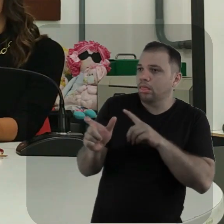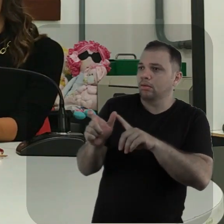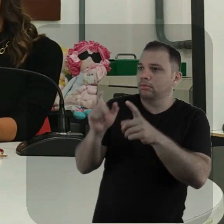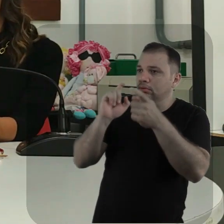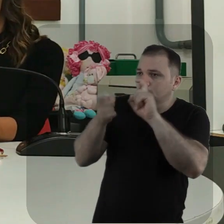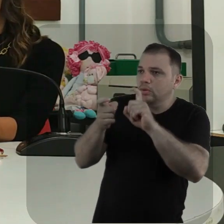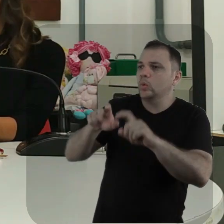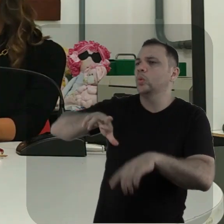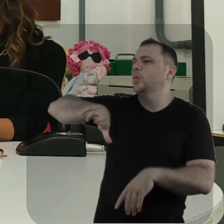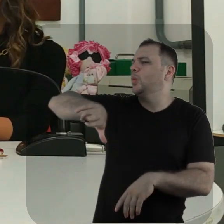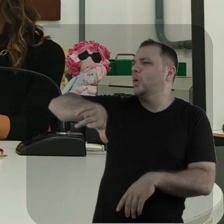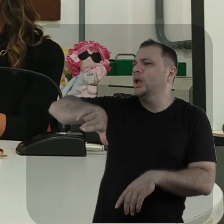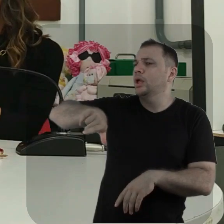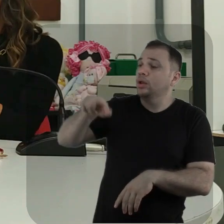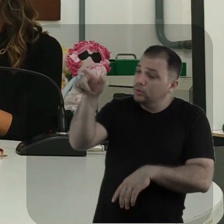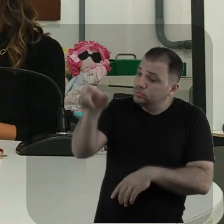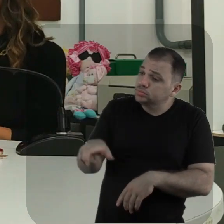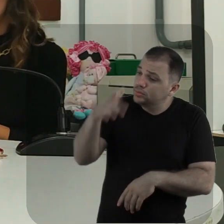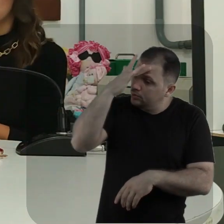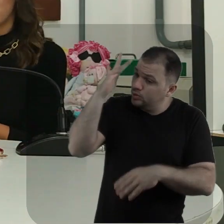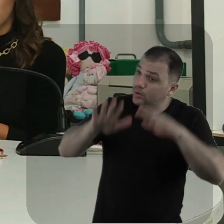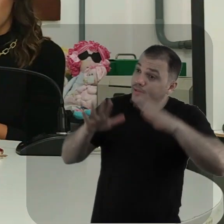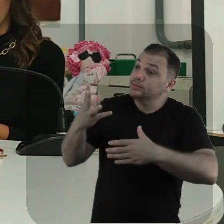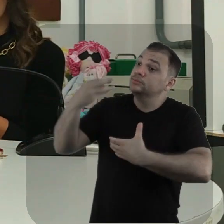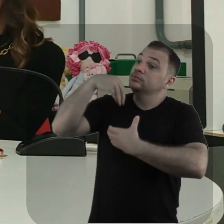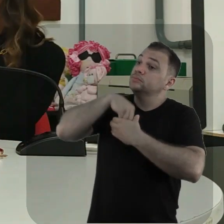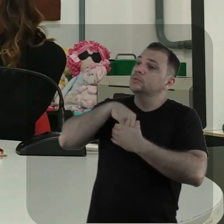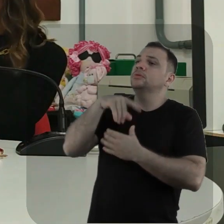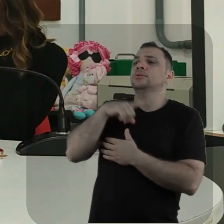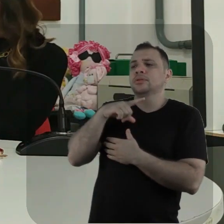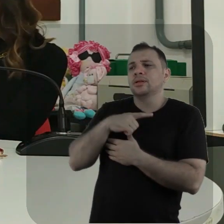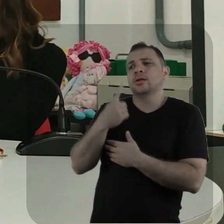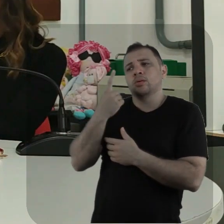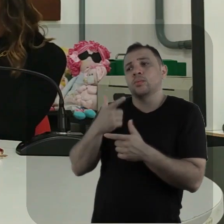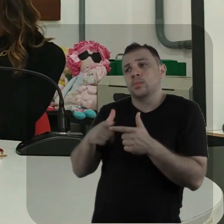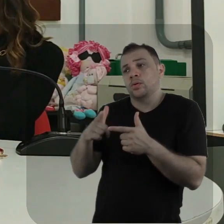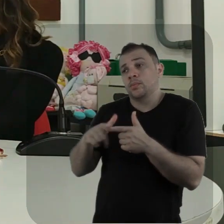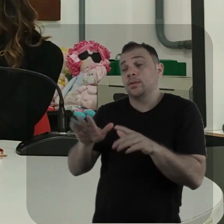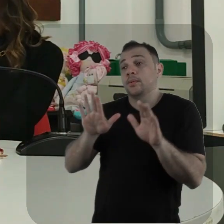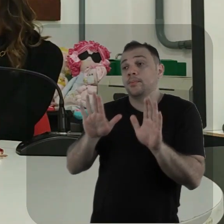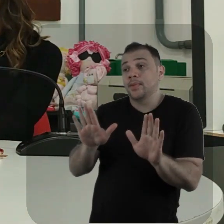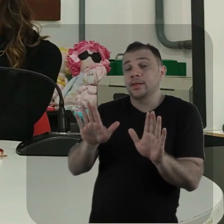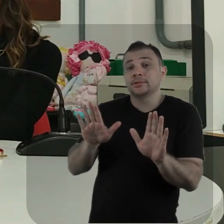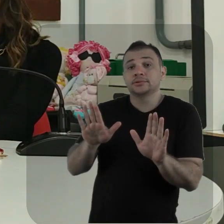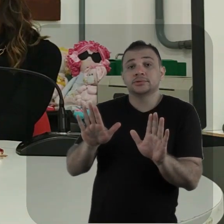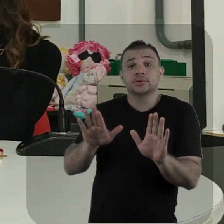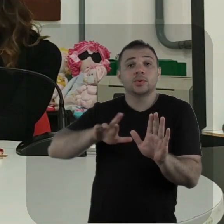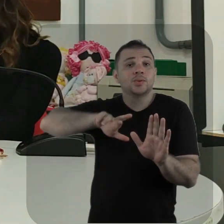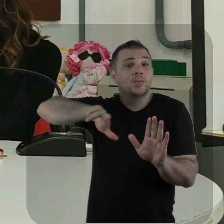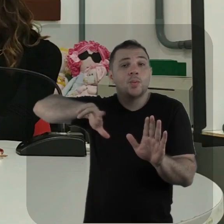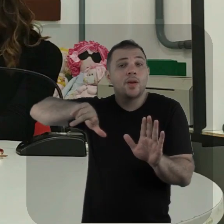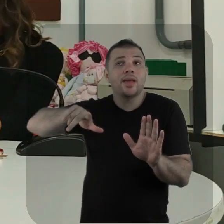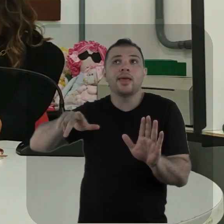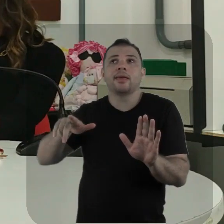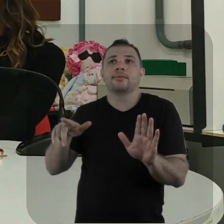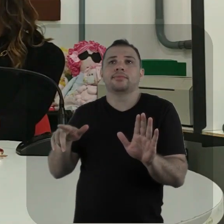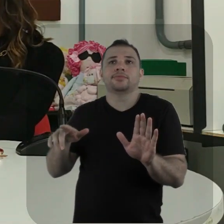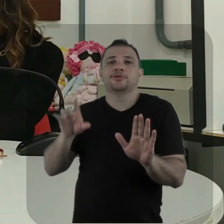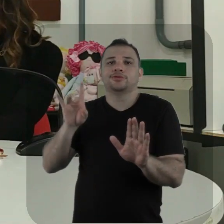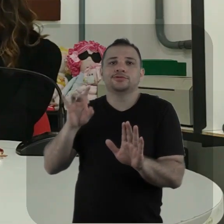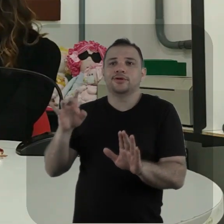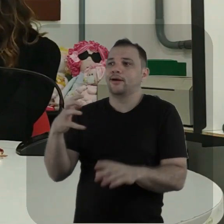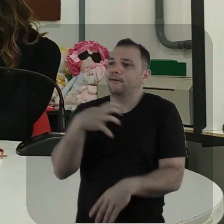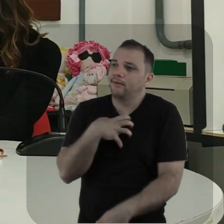Ele é uma pessoa que apresenta, de repente, um quadro sintomatológico que o insere em um diagnóstico, mas que não adianta